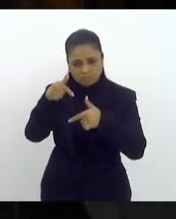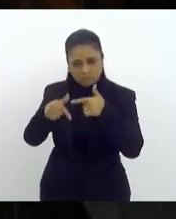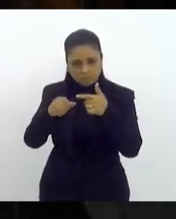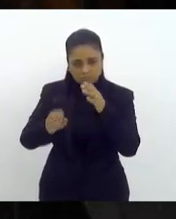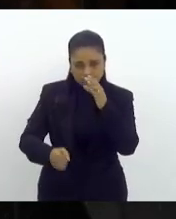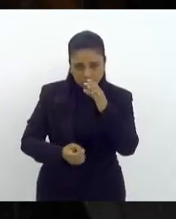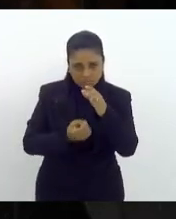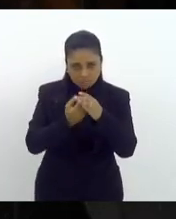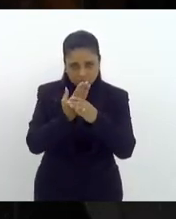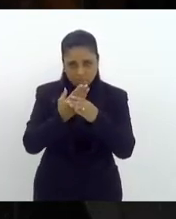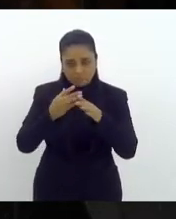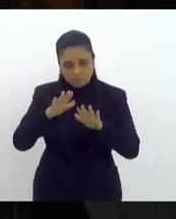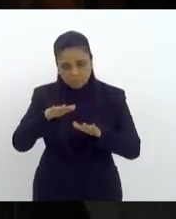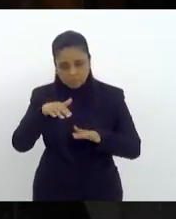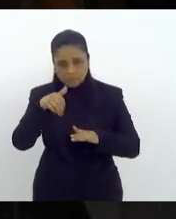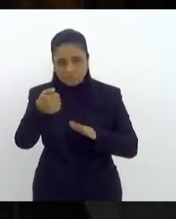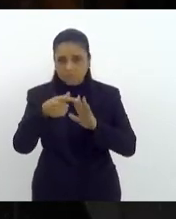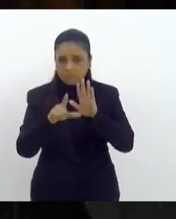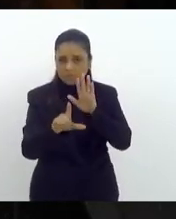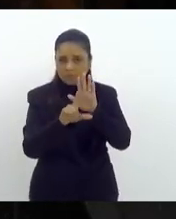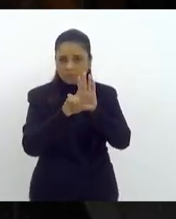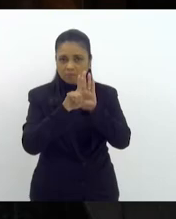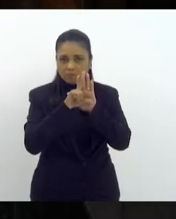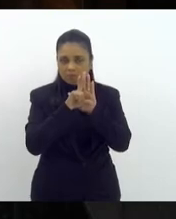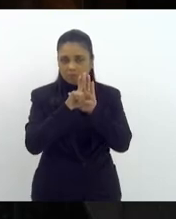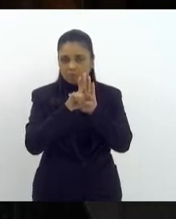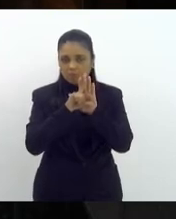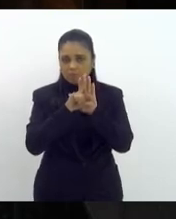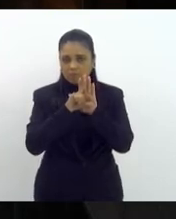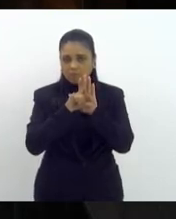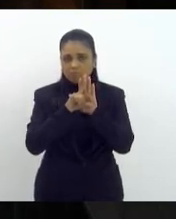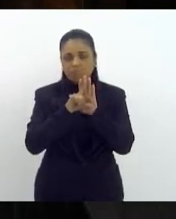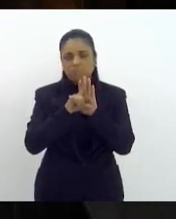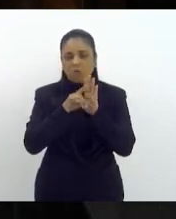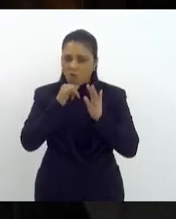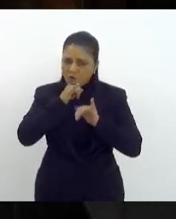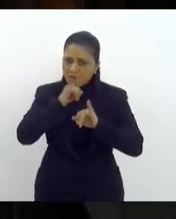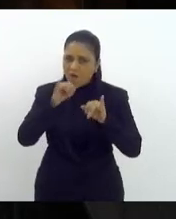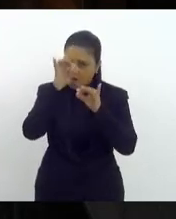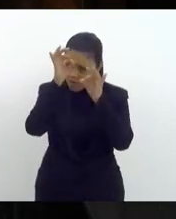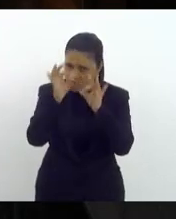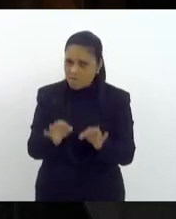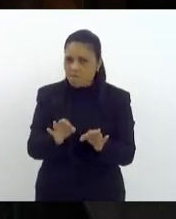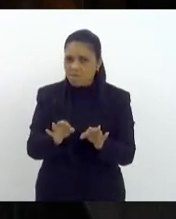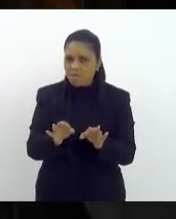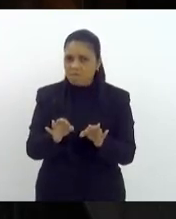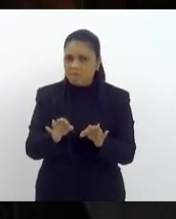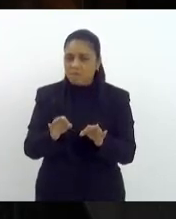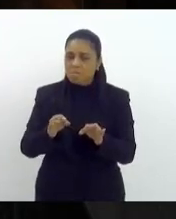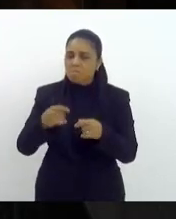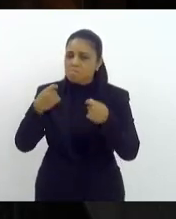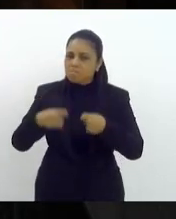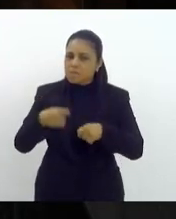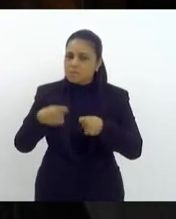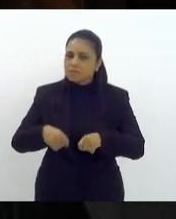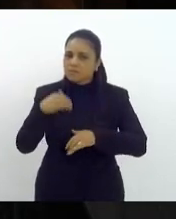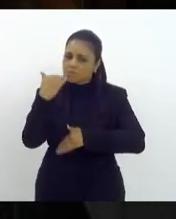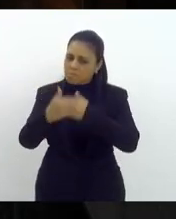aperfeiçoar leis eu digo com Total convicção que precisamos avançar